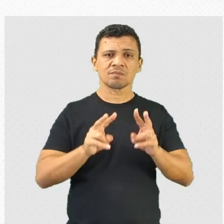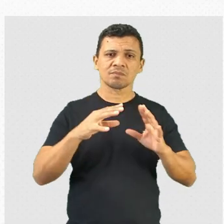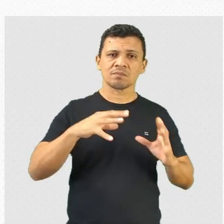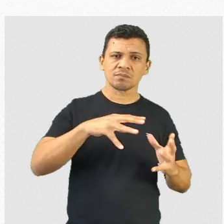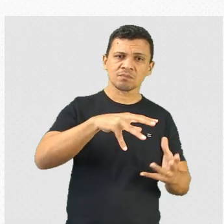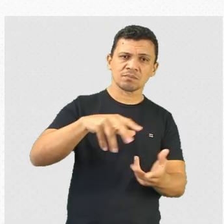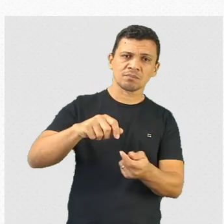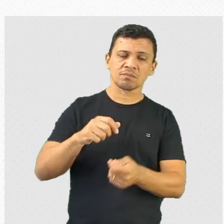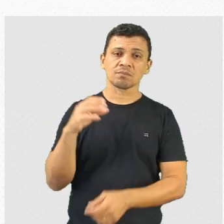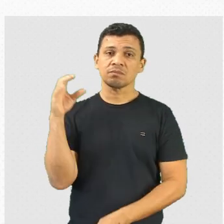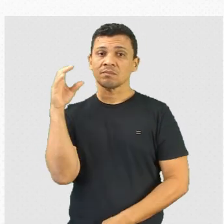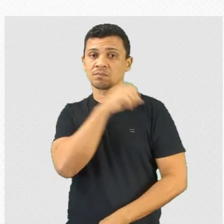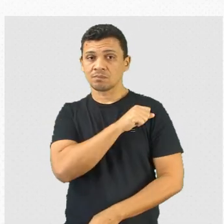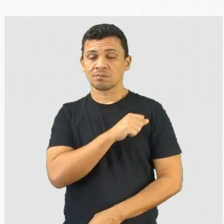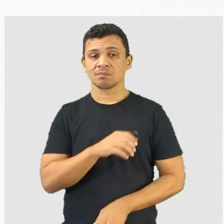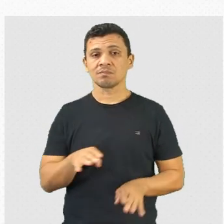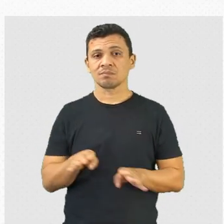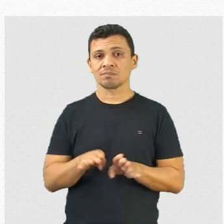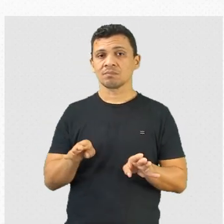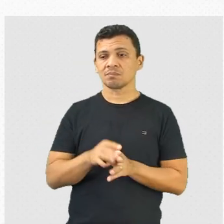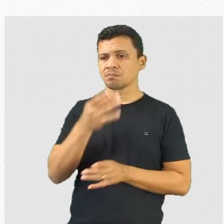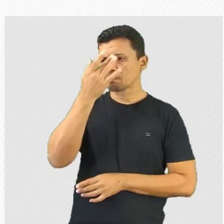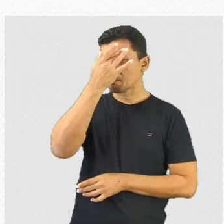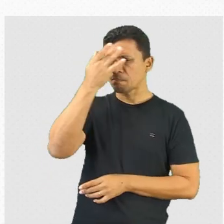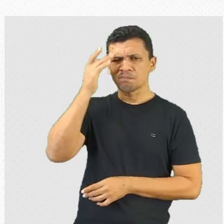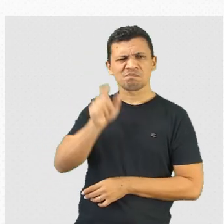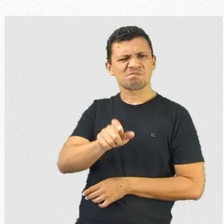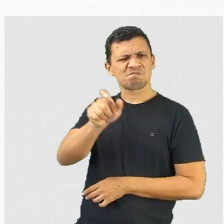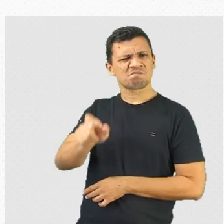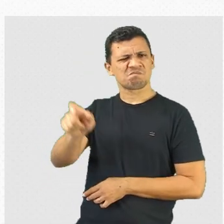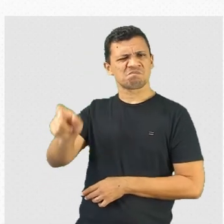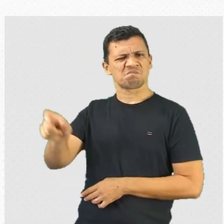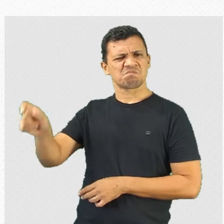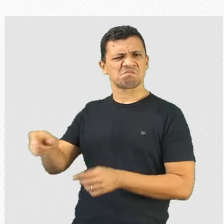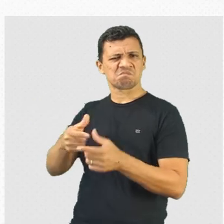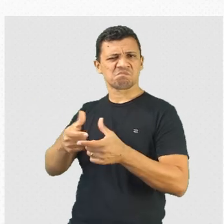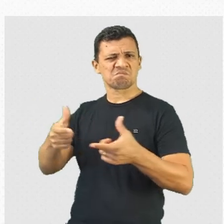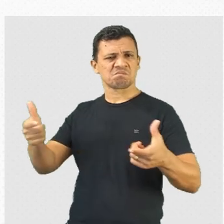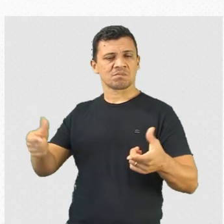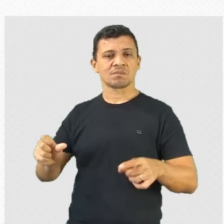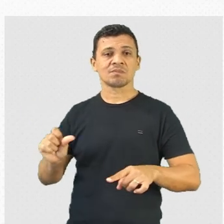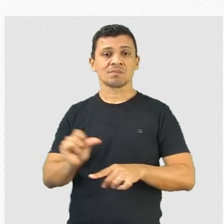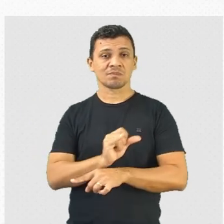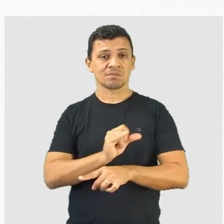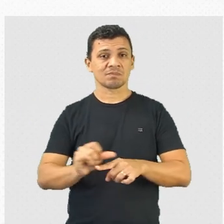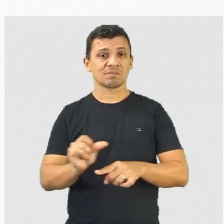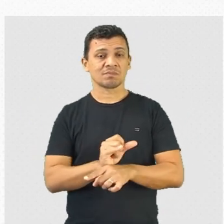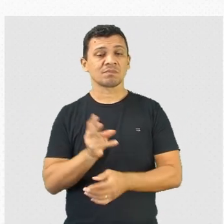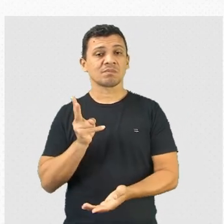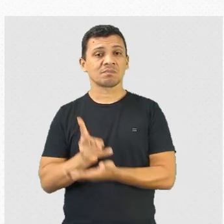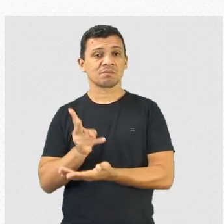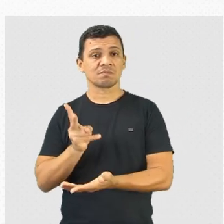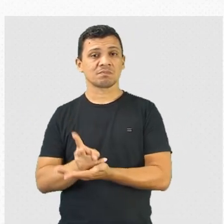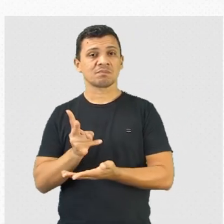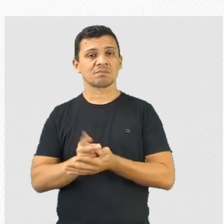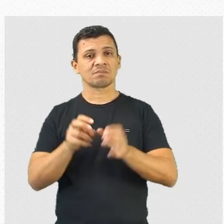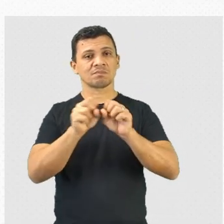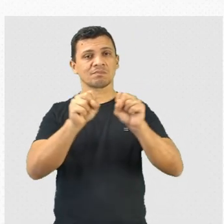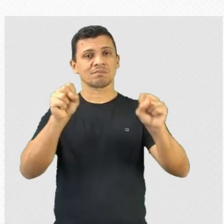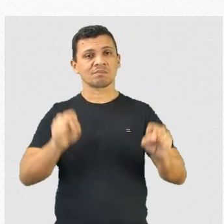mais rápido e para muito mais pessoas, certo? Então, é uma estratégia importante de manutenção do próprio sistema